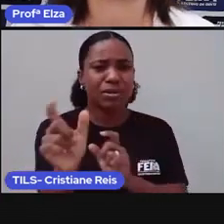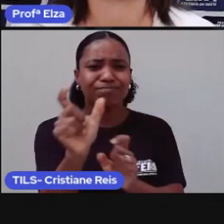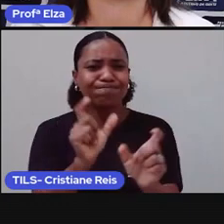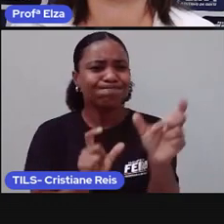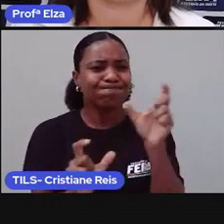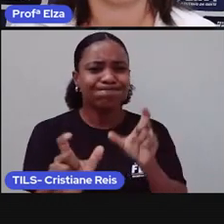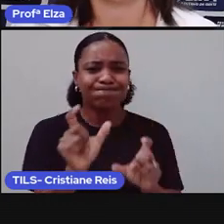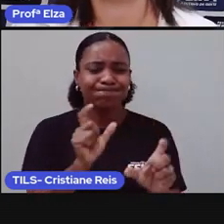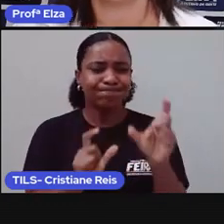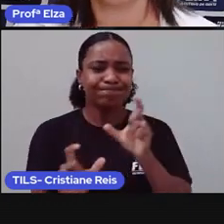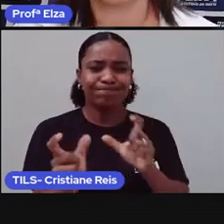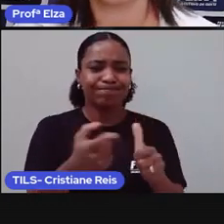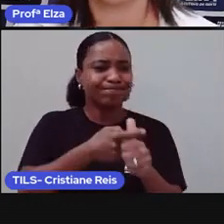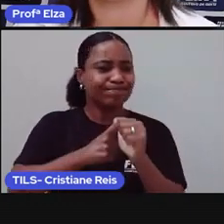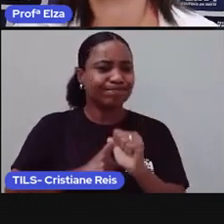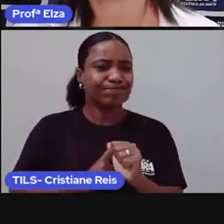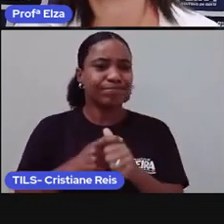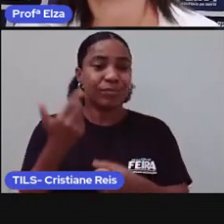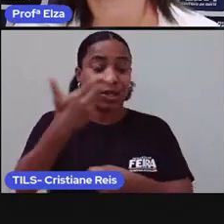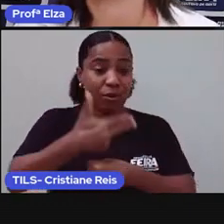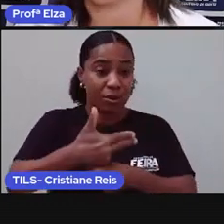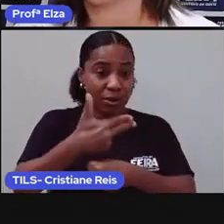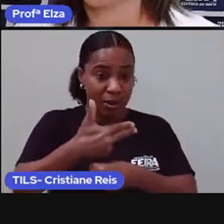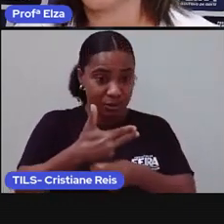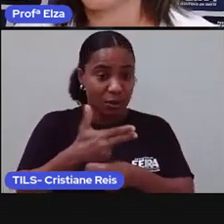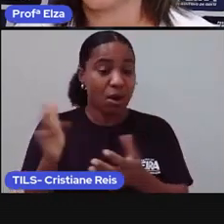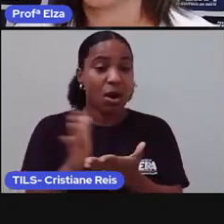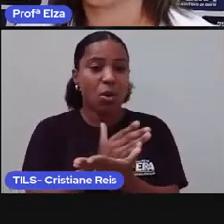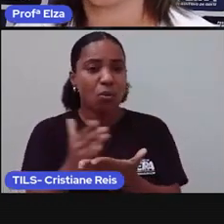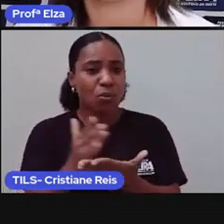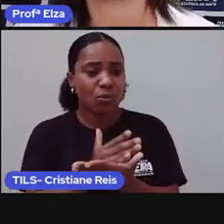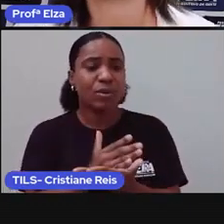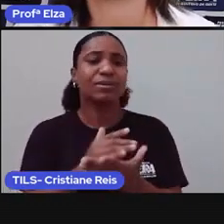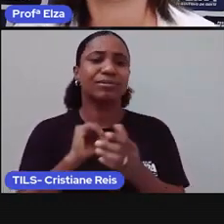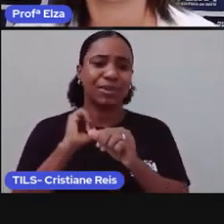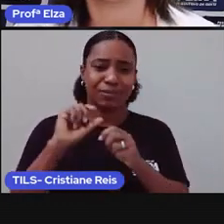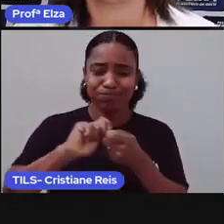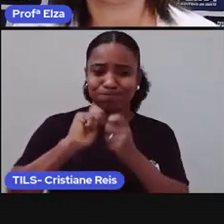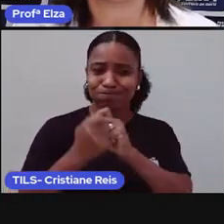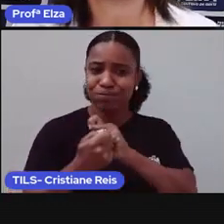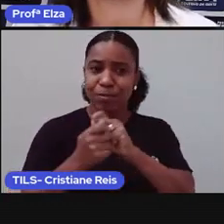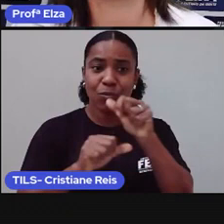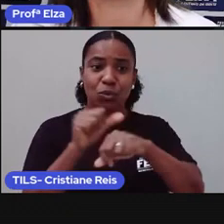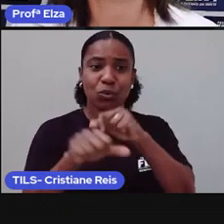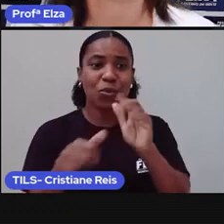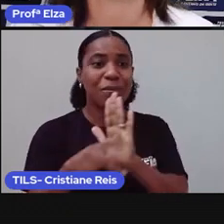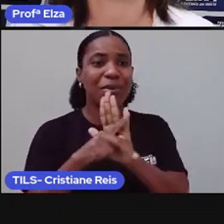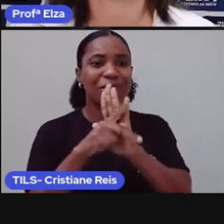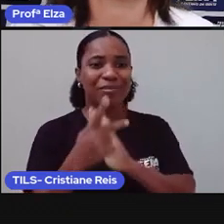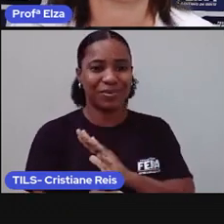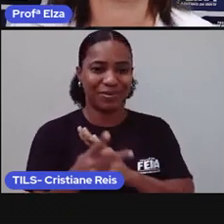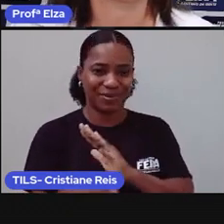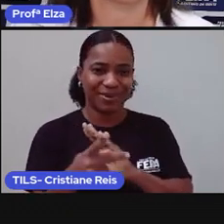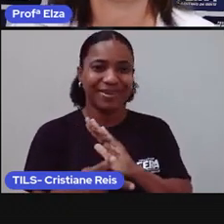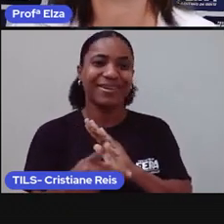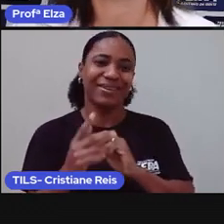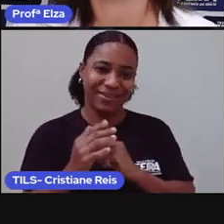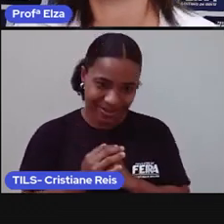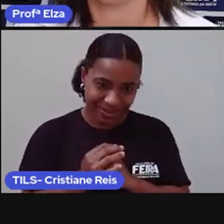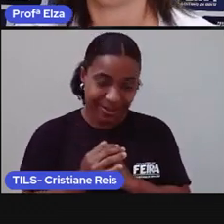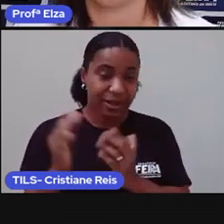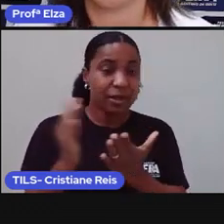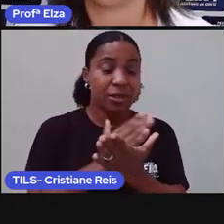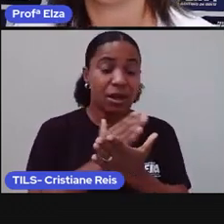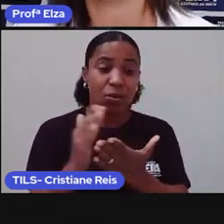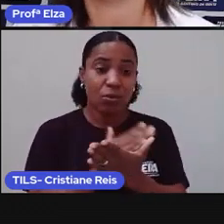palavras. Algumas já sofreram adaptação para a nossa língua e outras são utilizadas em